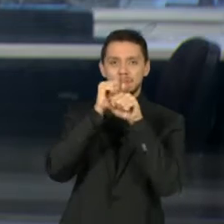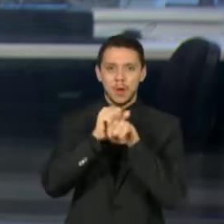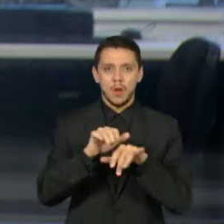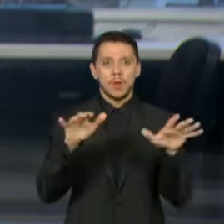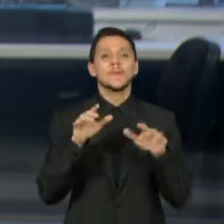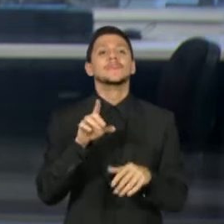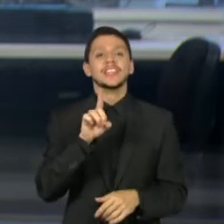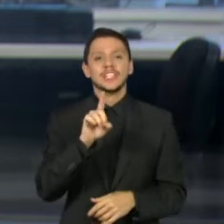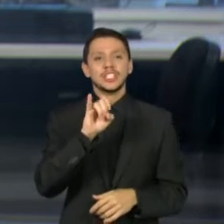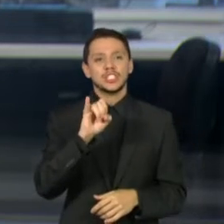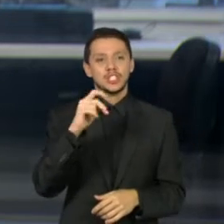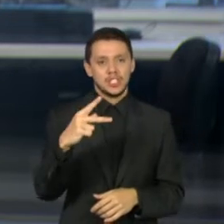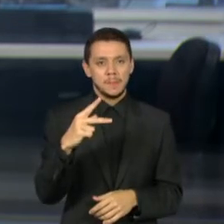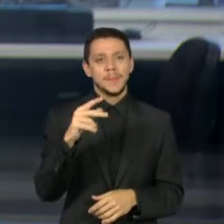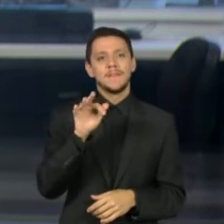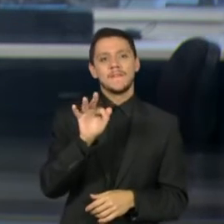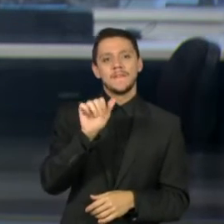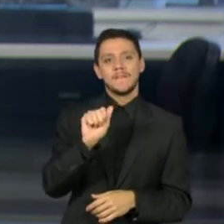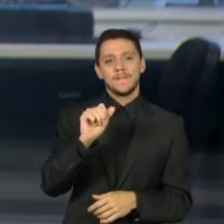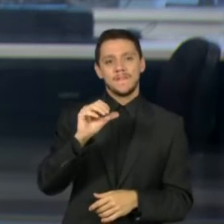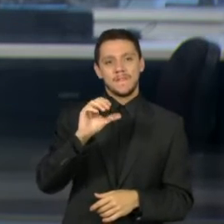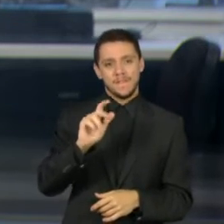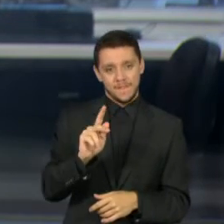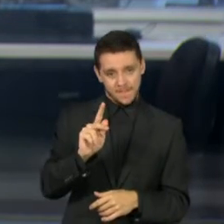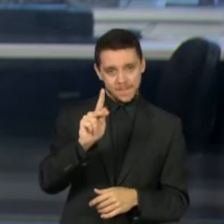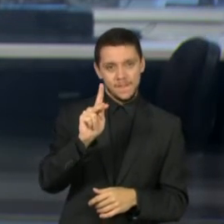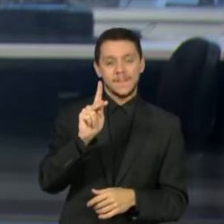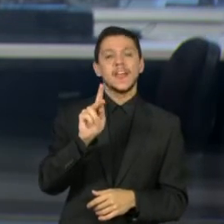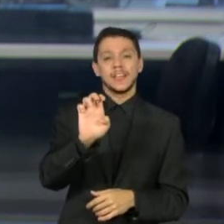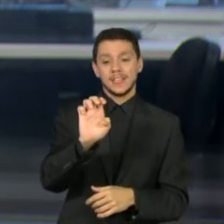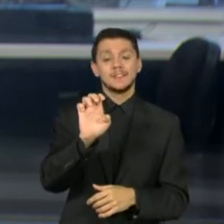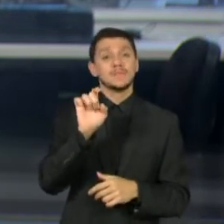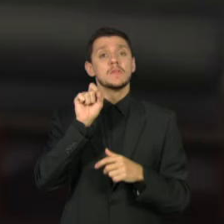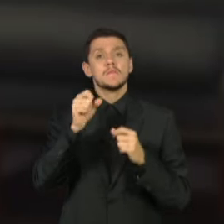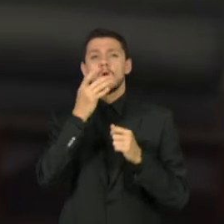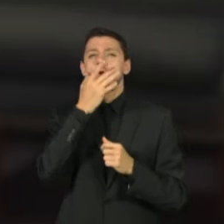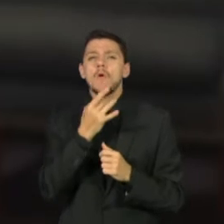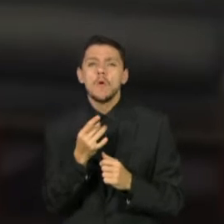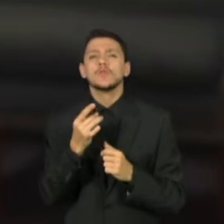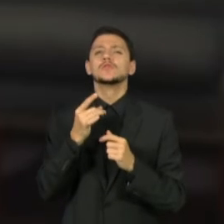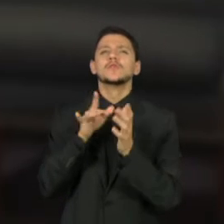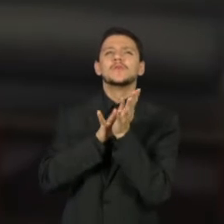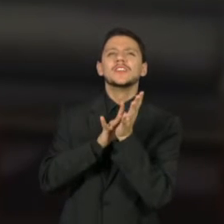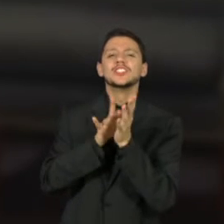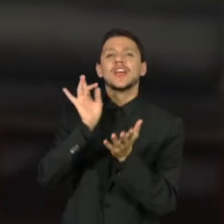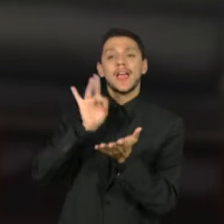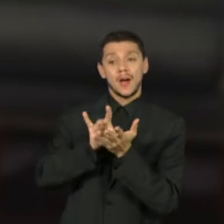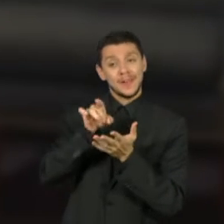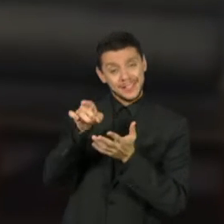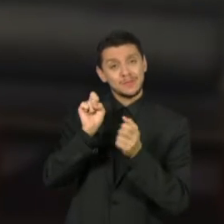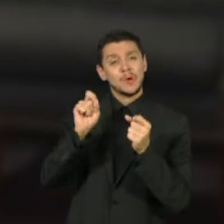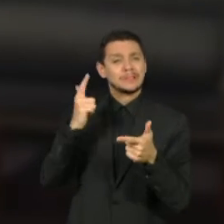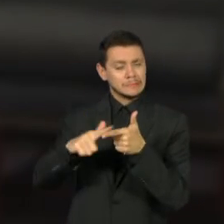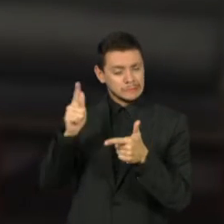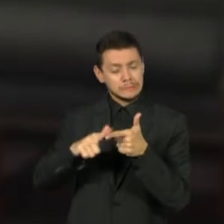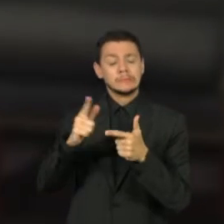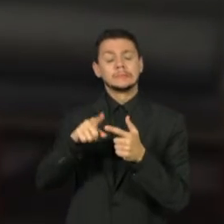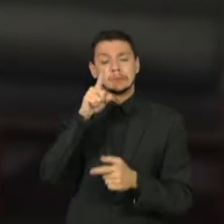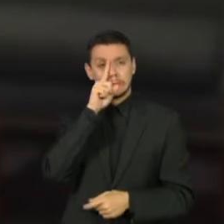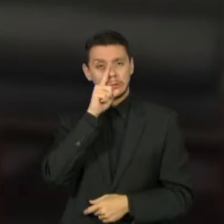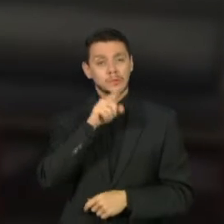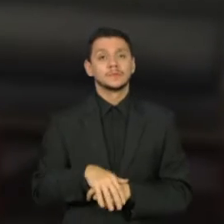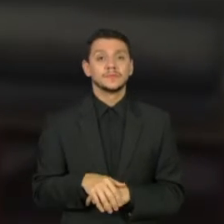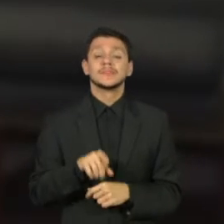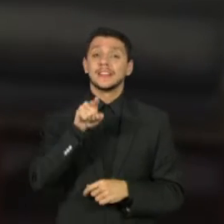vídeos que parecem reais e, por isso, podem ter consequências perigosas. Neste vídeo, o ex-presidente dos Estados